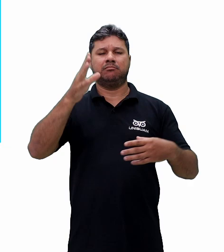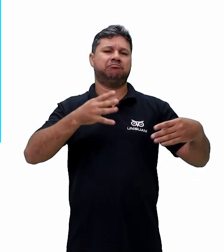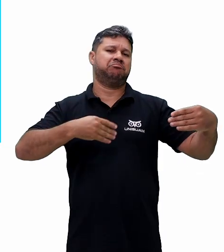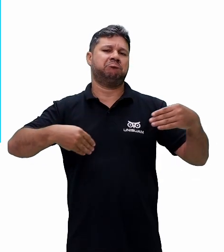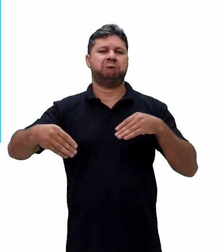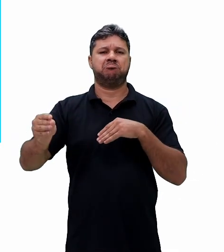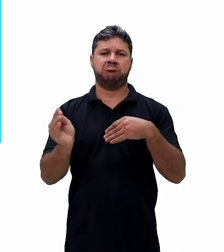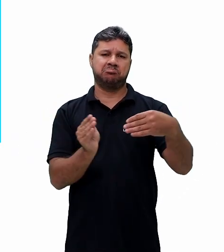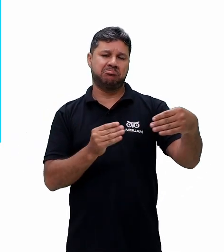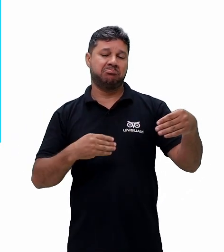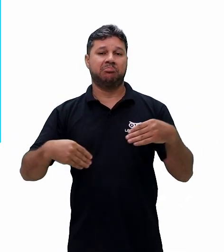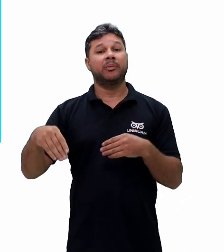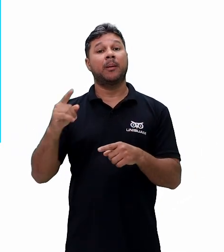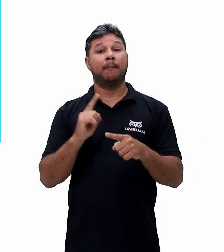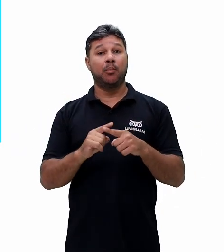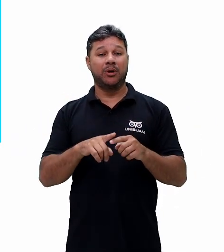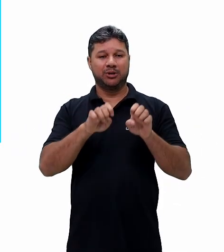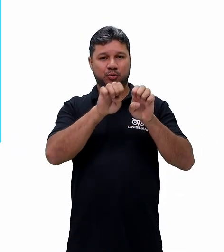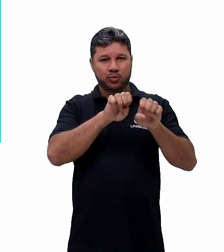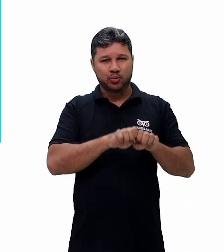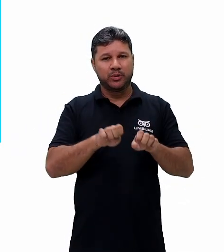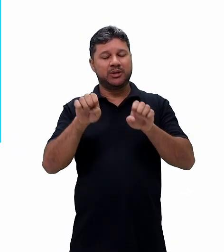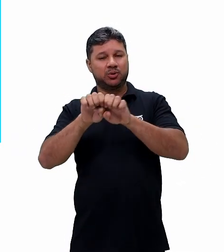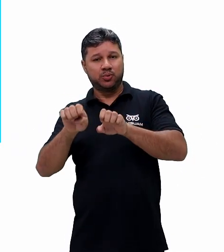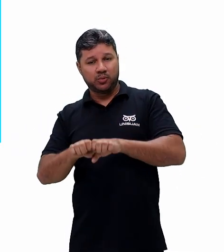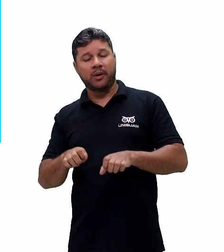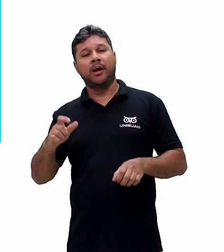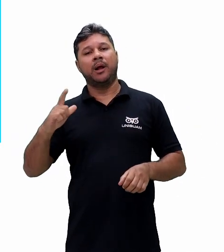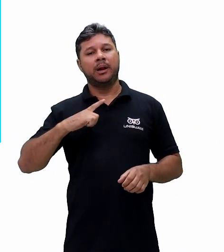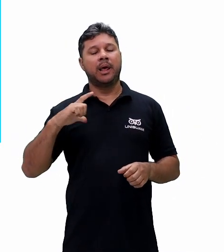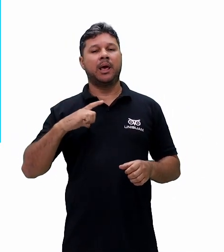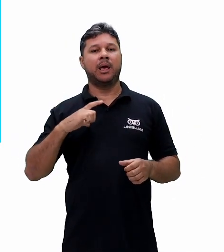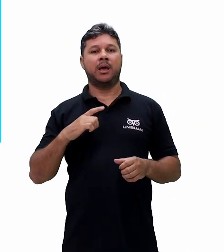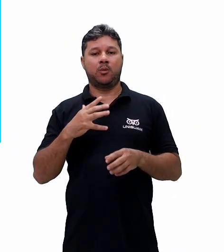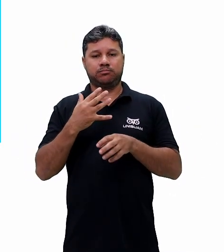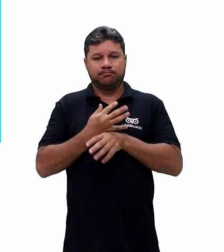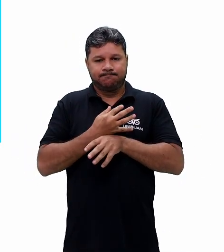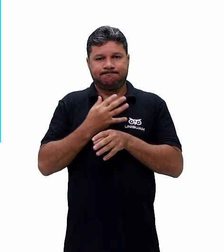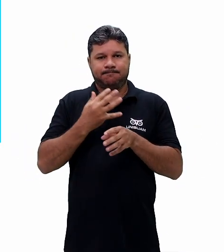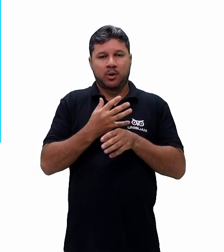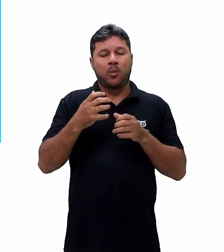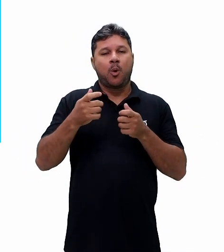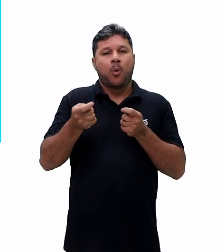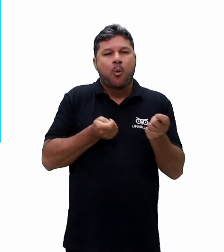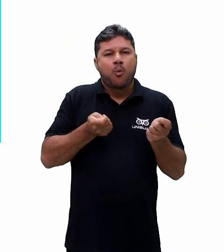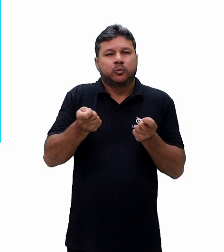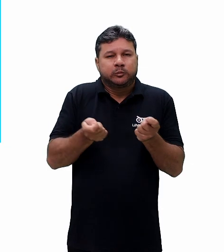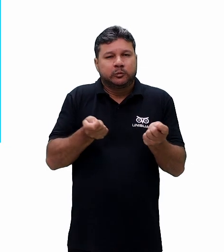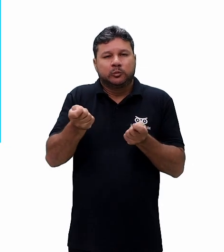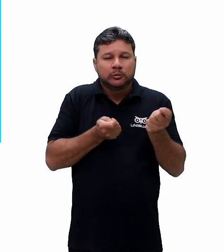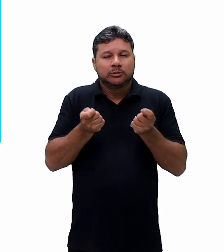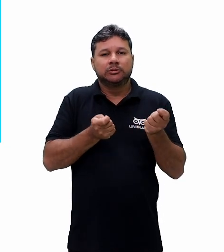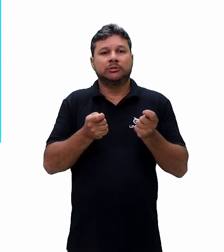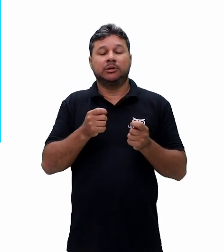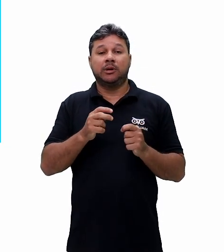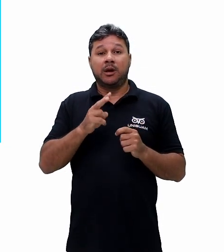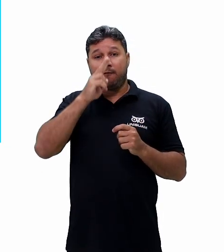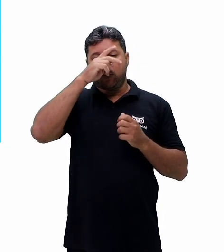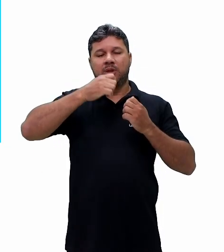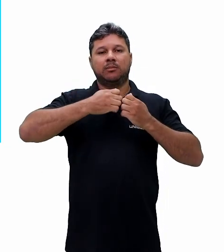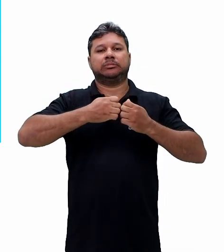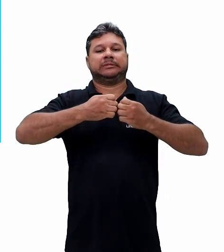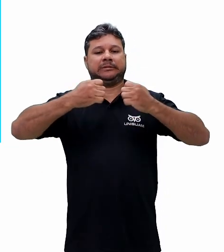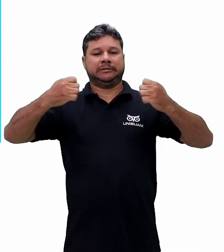muita flexibilidade, porque essas duas estruturas oferecem uma resistência muito grande às forças